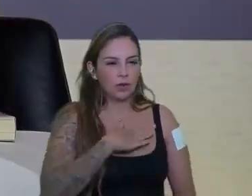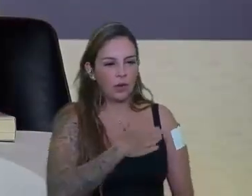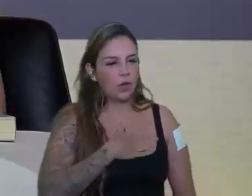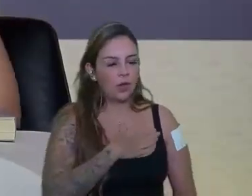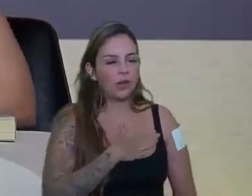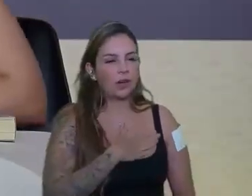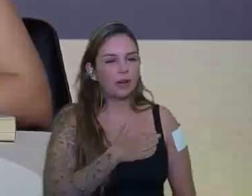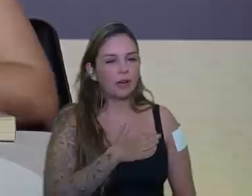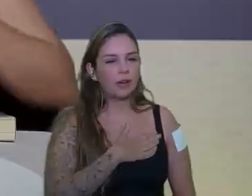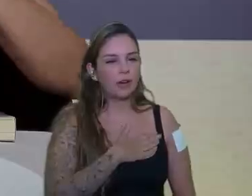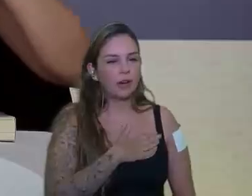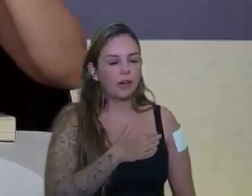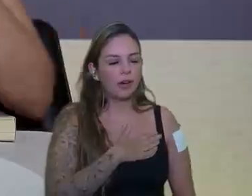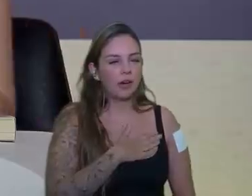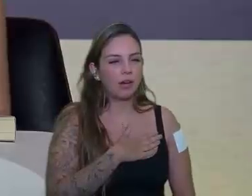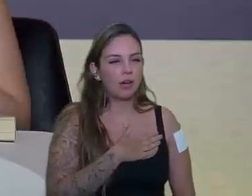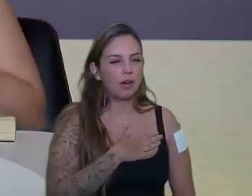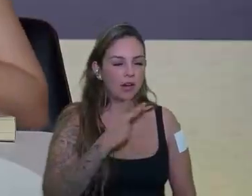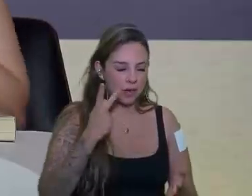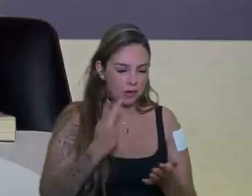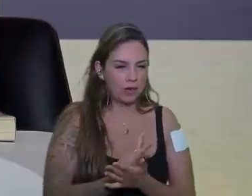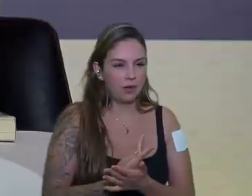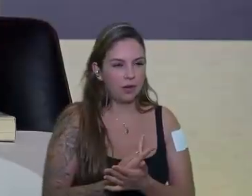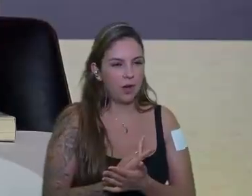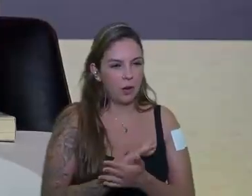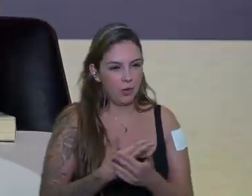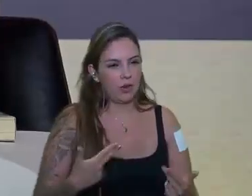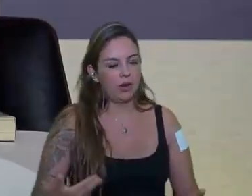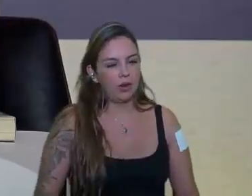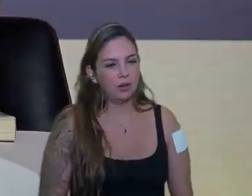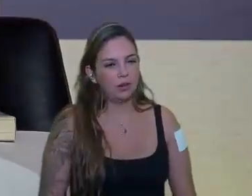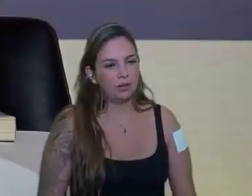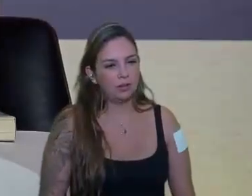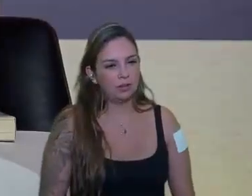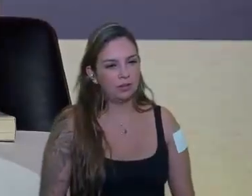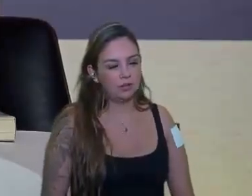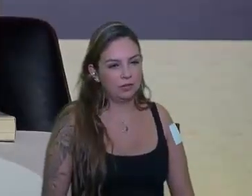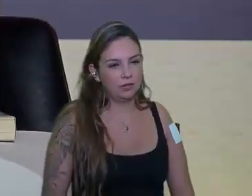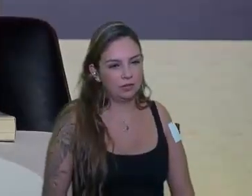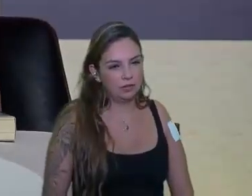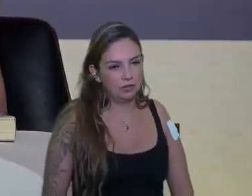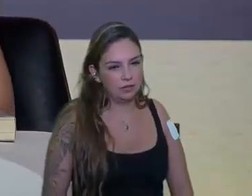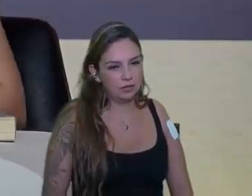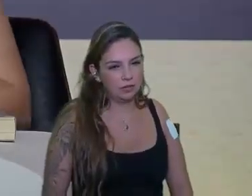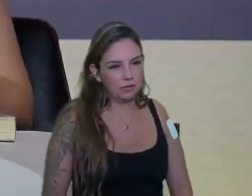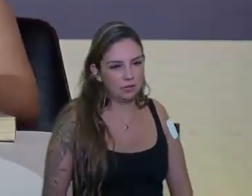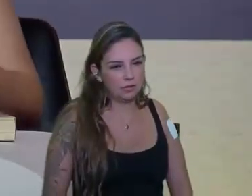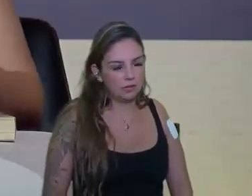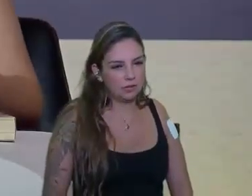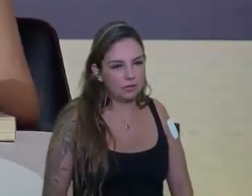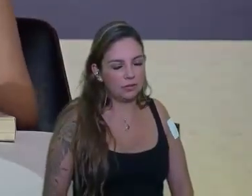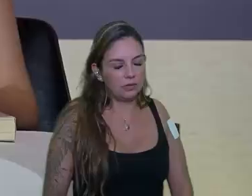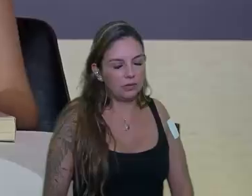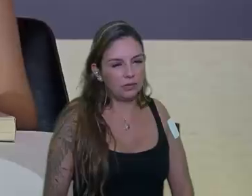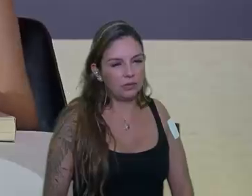goste. Eu quero que aconteça alguma coisa. O que pouco me importa. Então, é